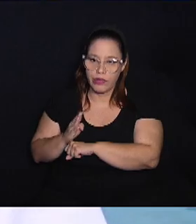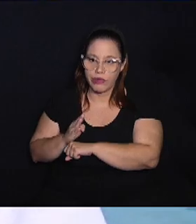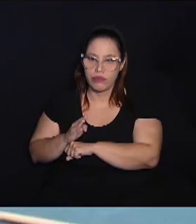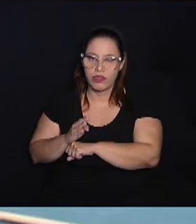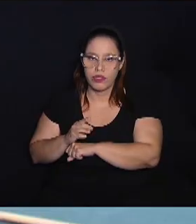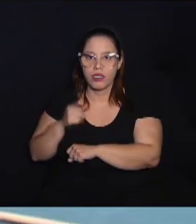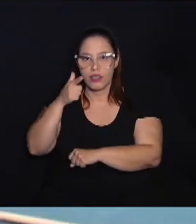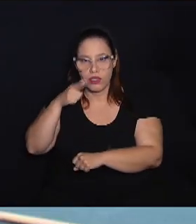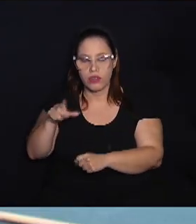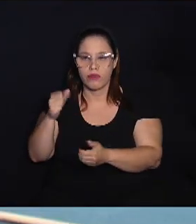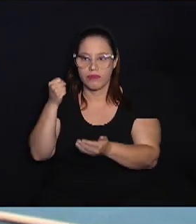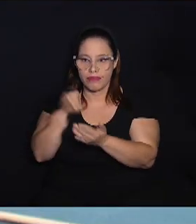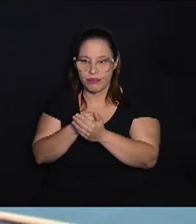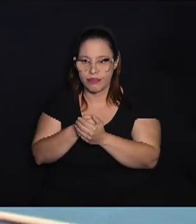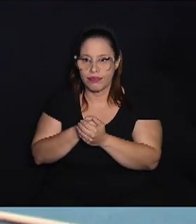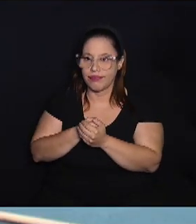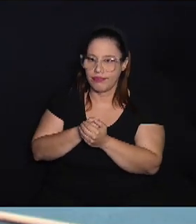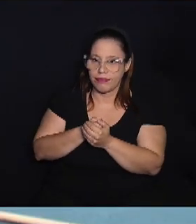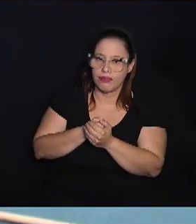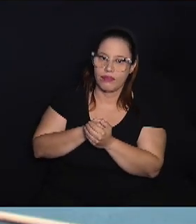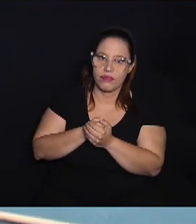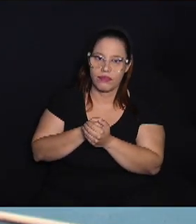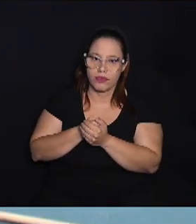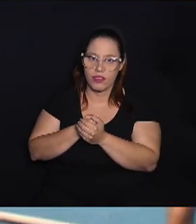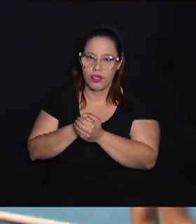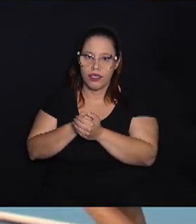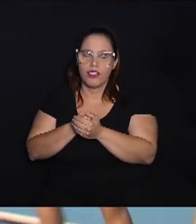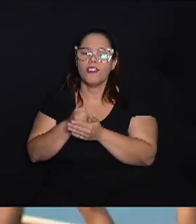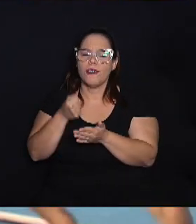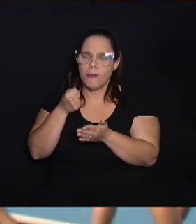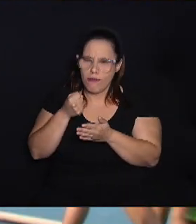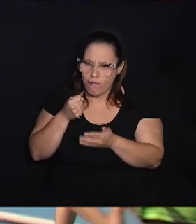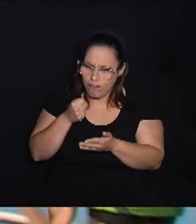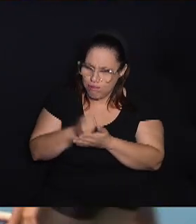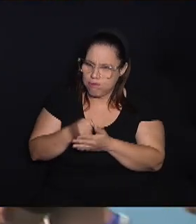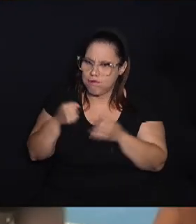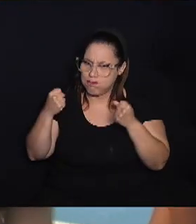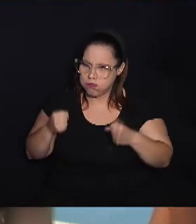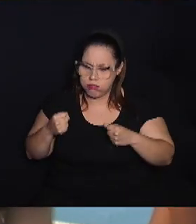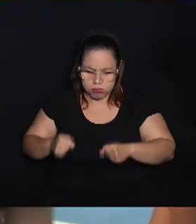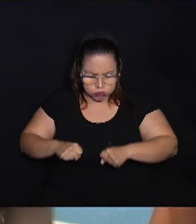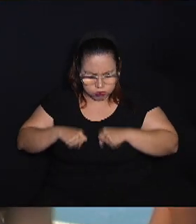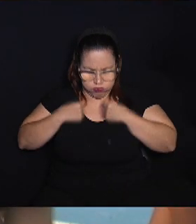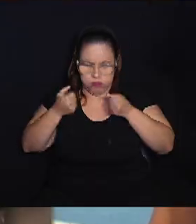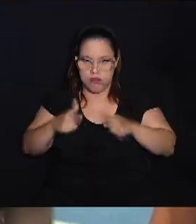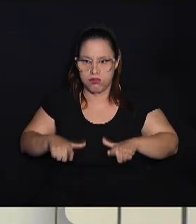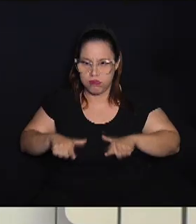conseguir essa marca. Pode esperar bastante determinação, garra e muita força de vontade.